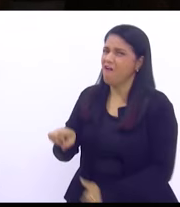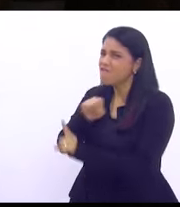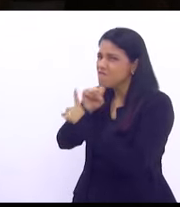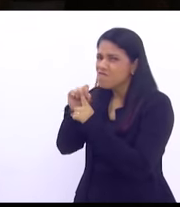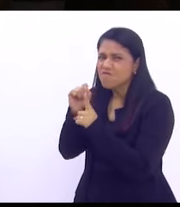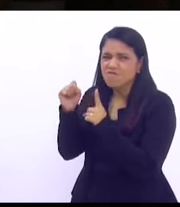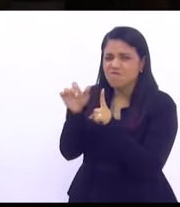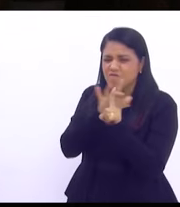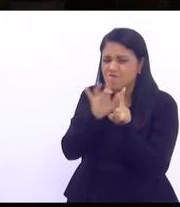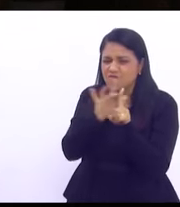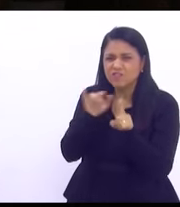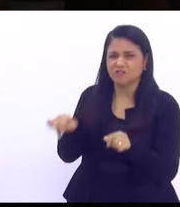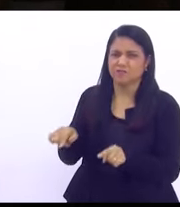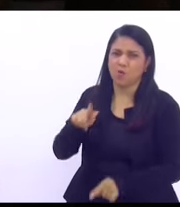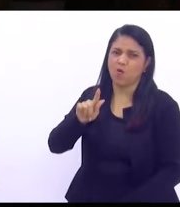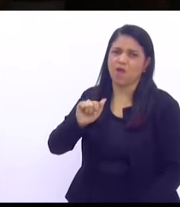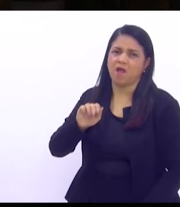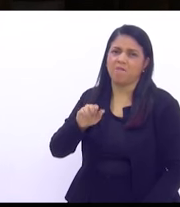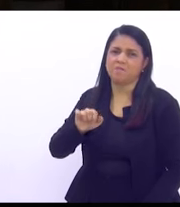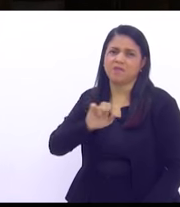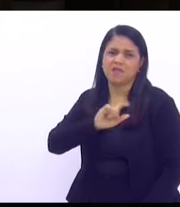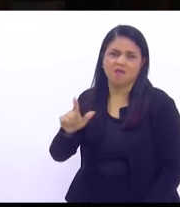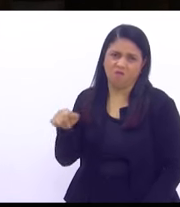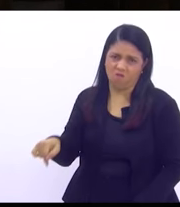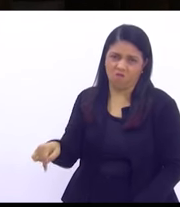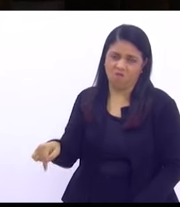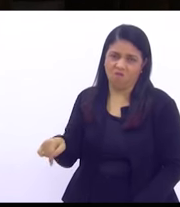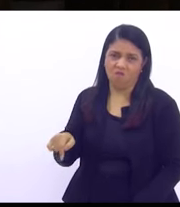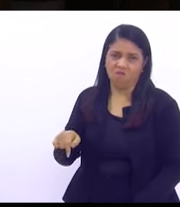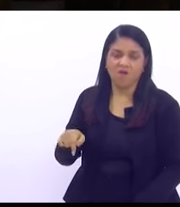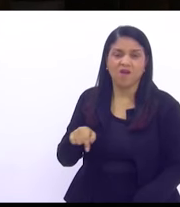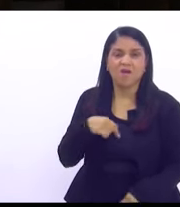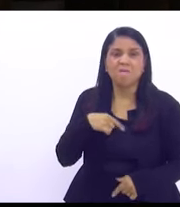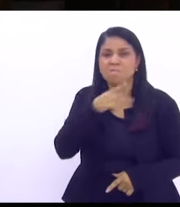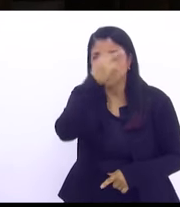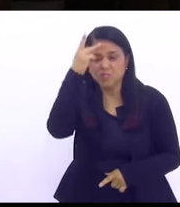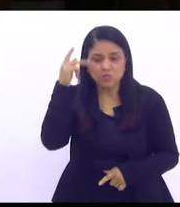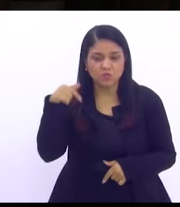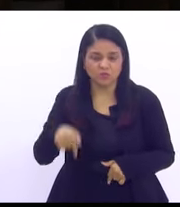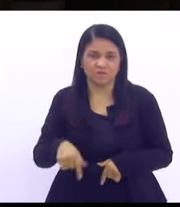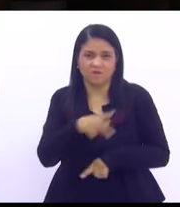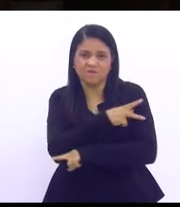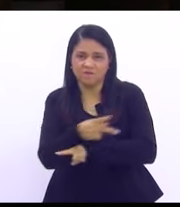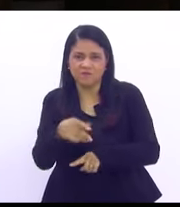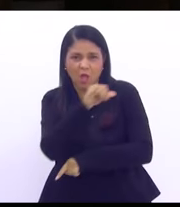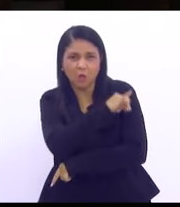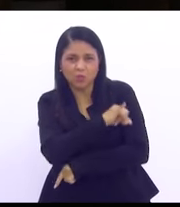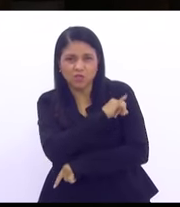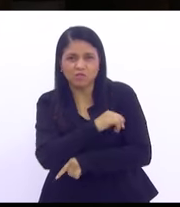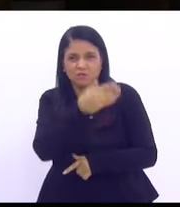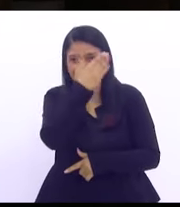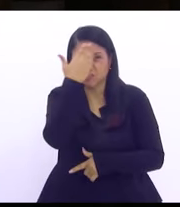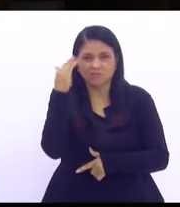pessoas que vêm para o nosso estado, para o Rio de Janeiro, para poder se divertir e, infelizmente, perdem